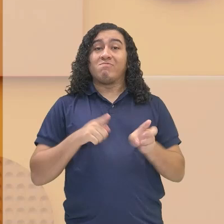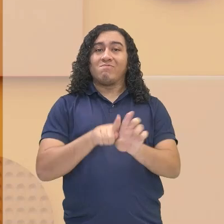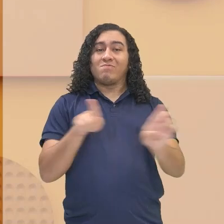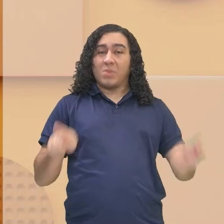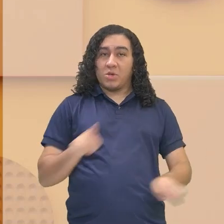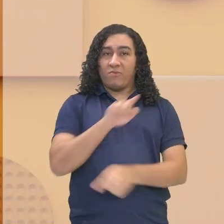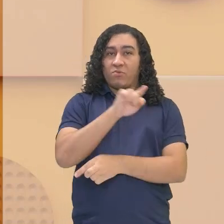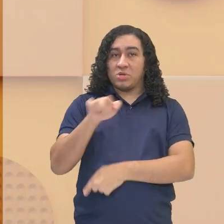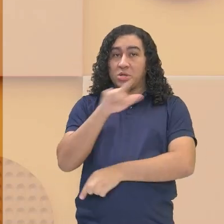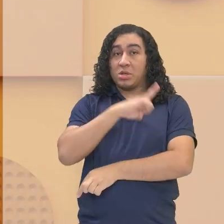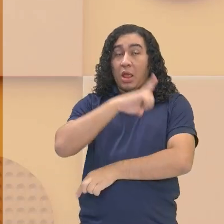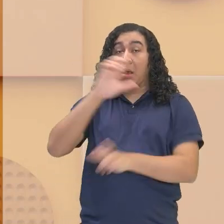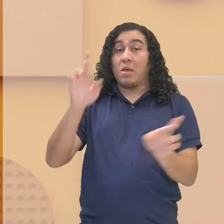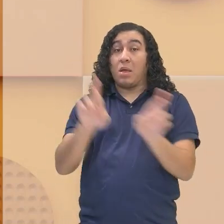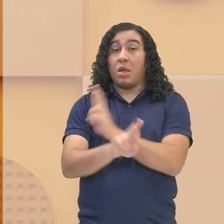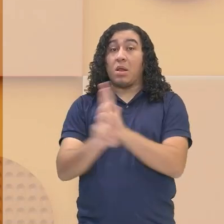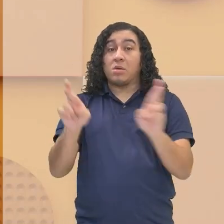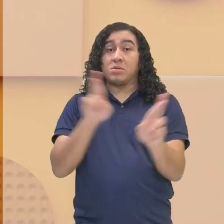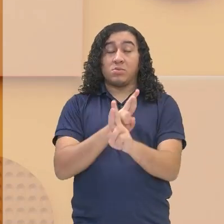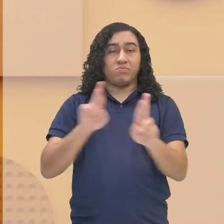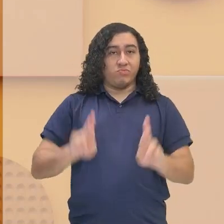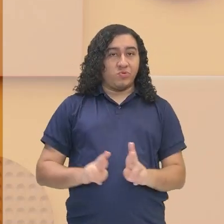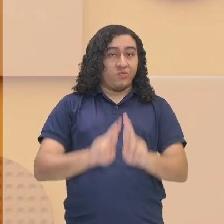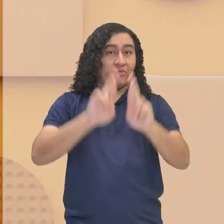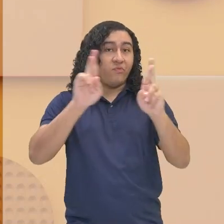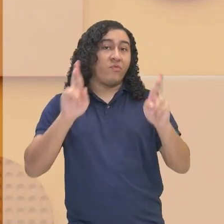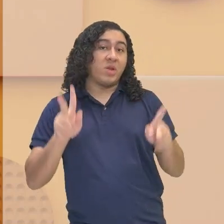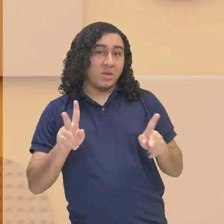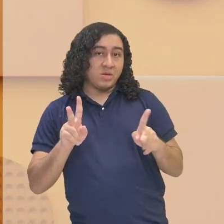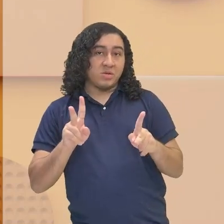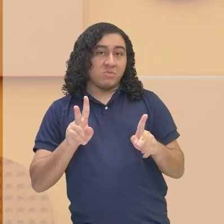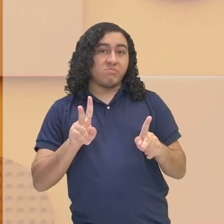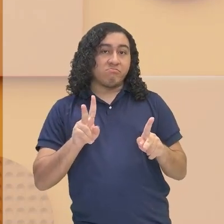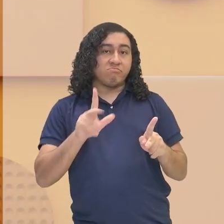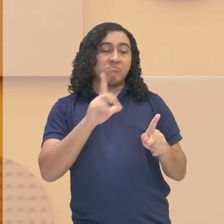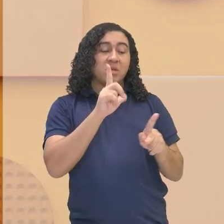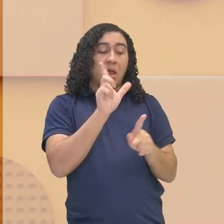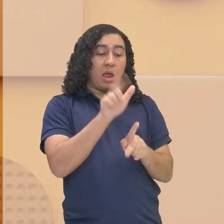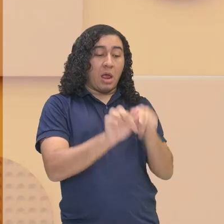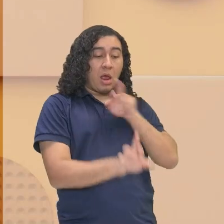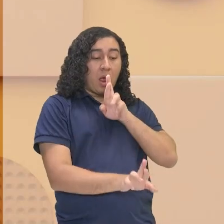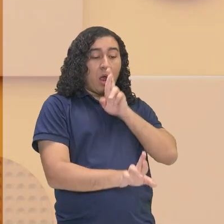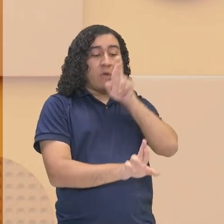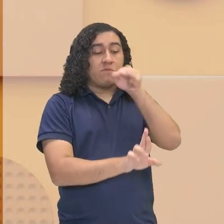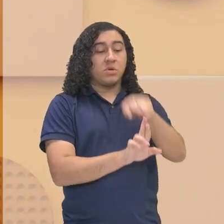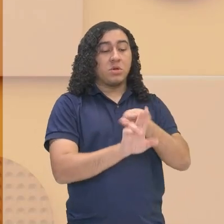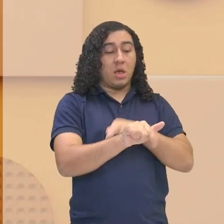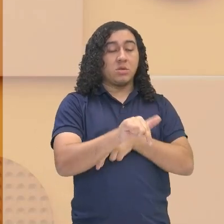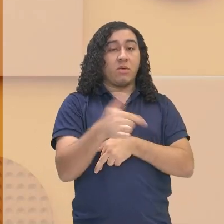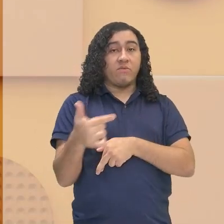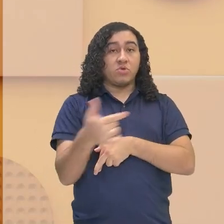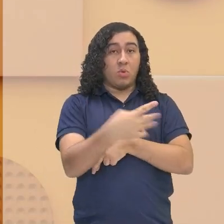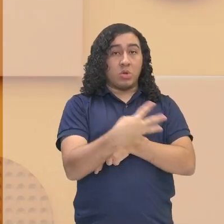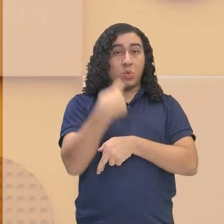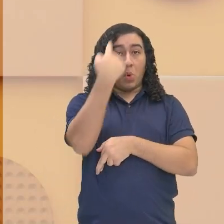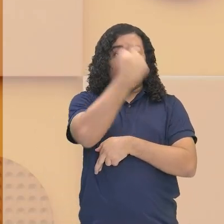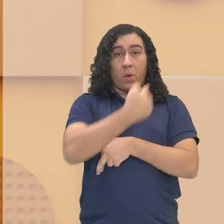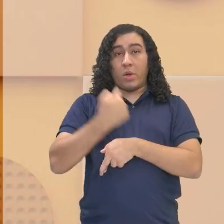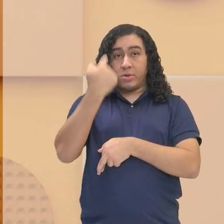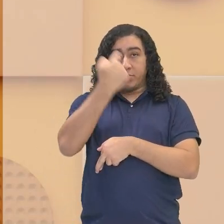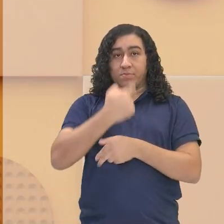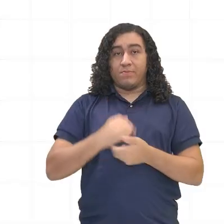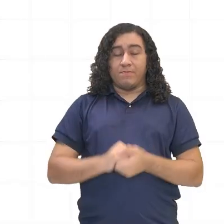tem relações diferentes para com essas 24 horas. Como nós